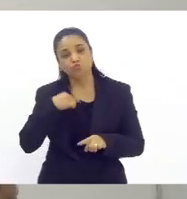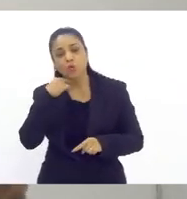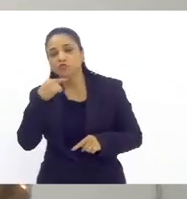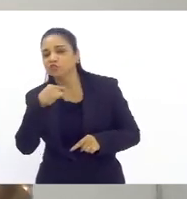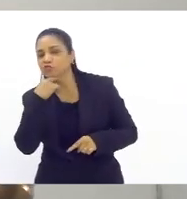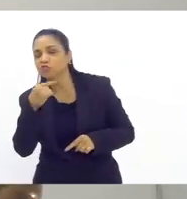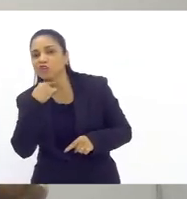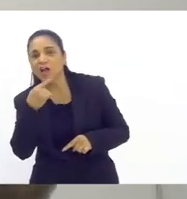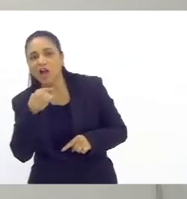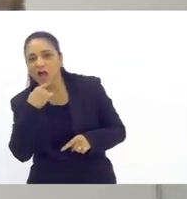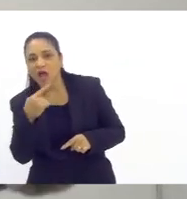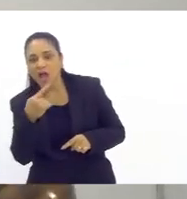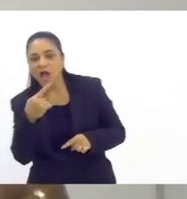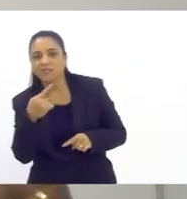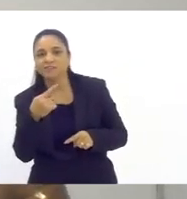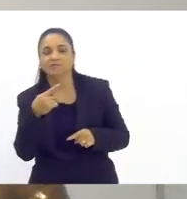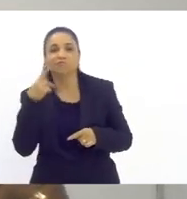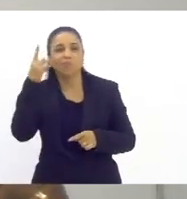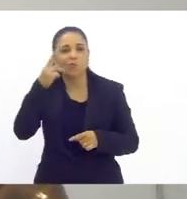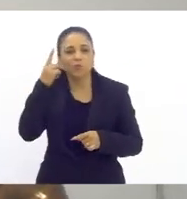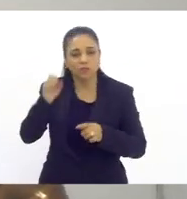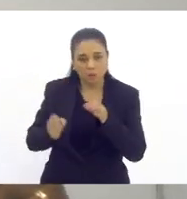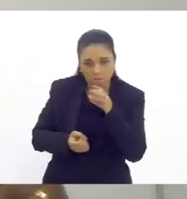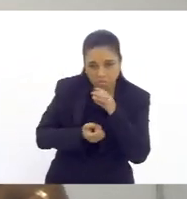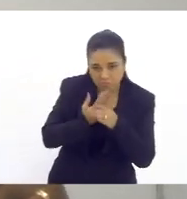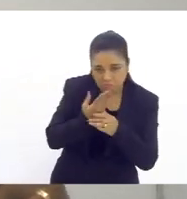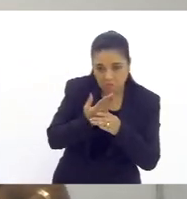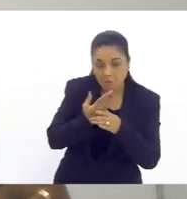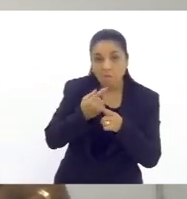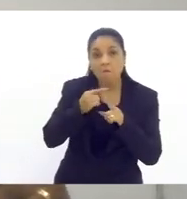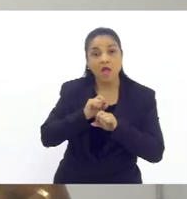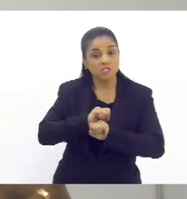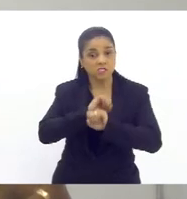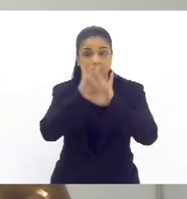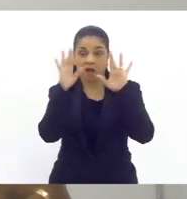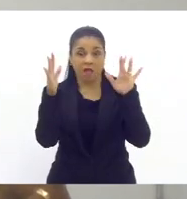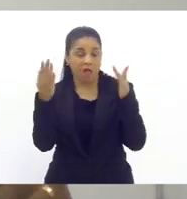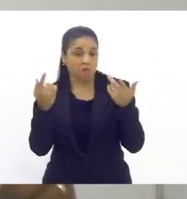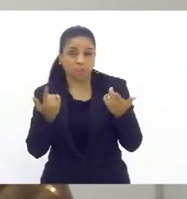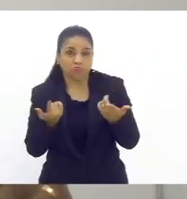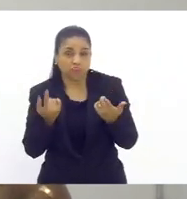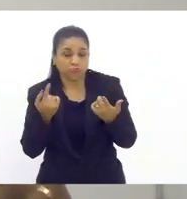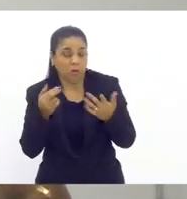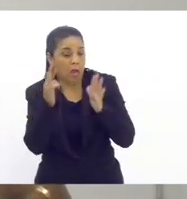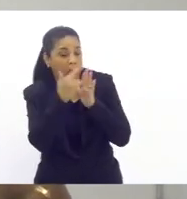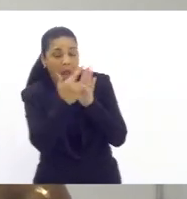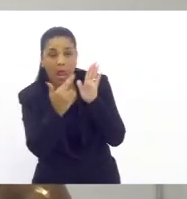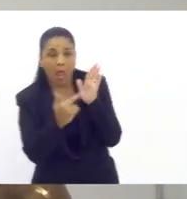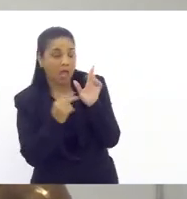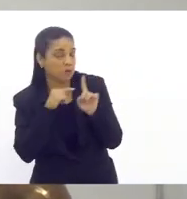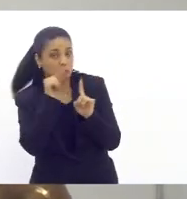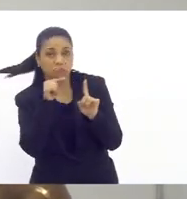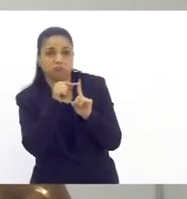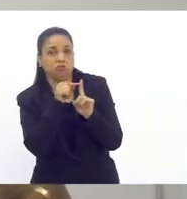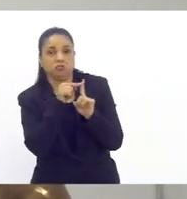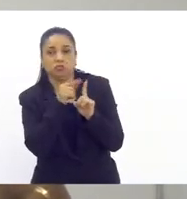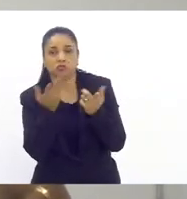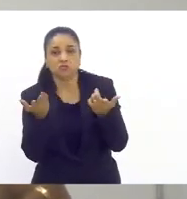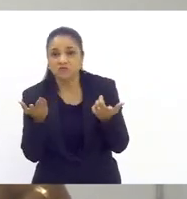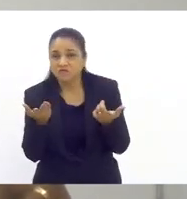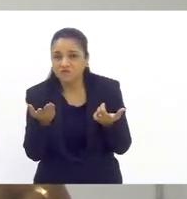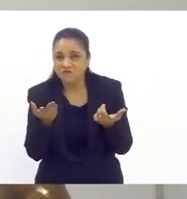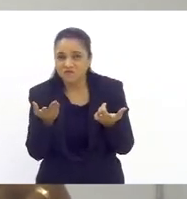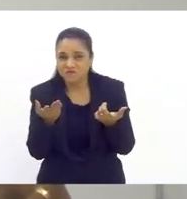cano então não adianta você criar um tipo de política em que você não seja Claro em definir regras objetivas que